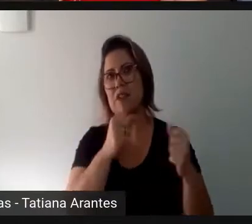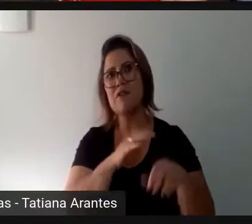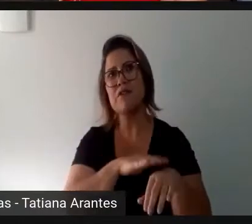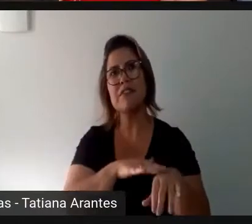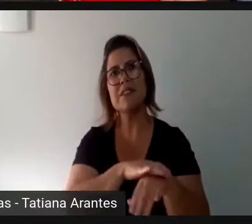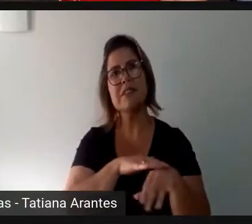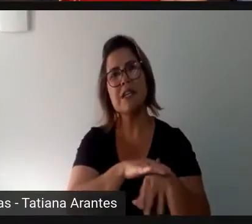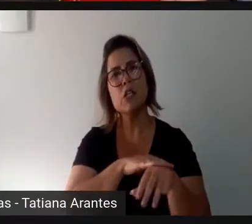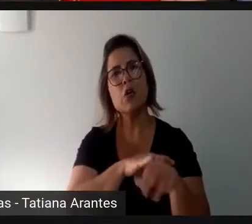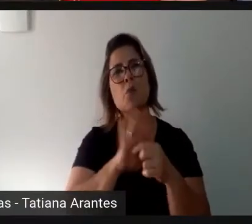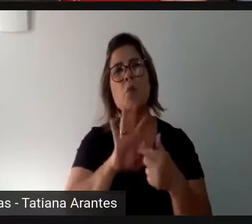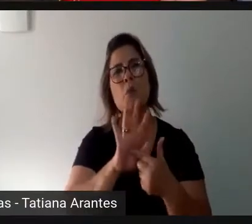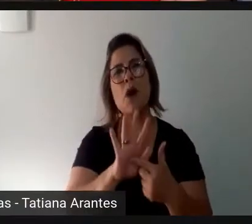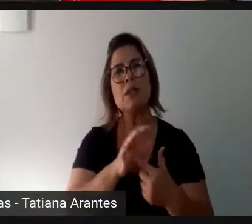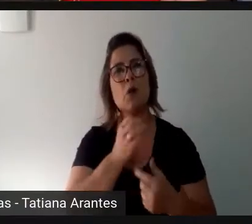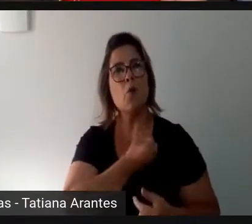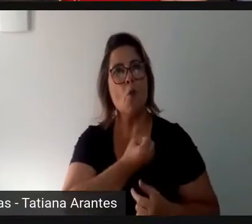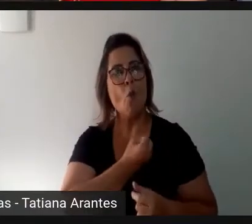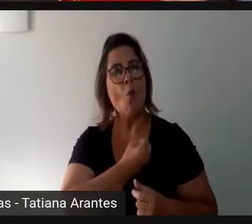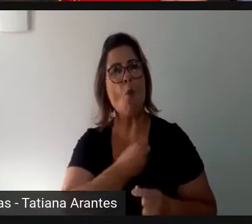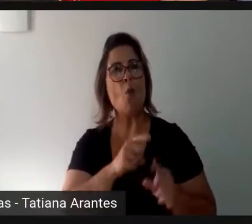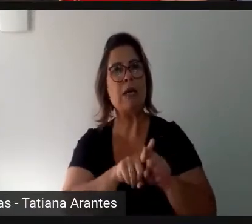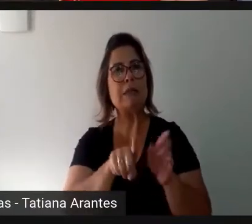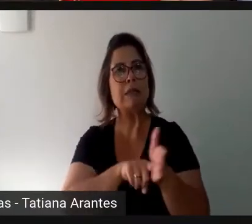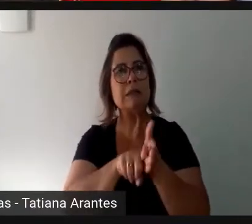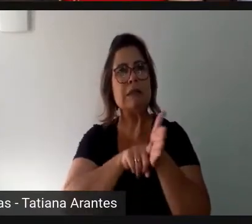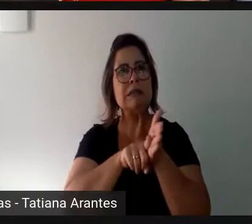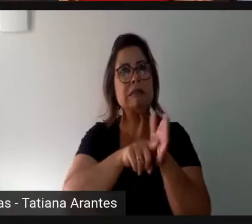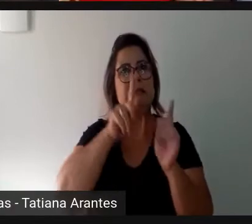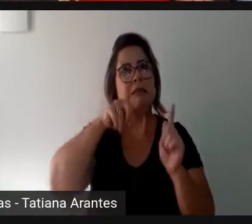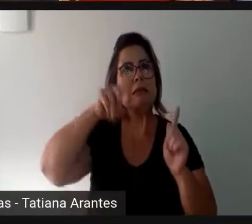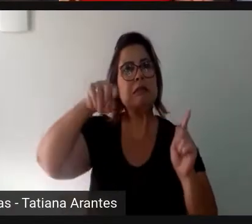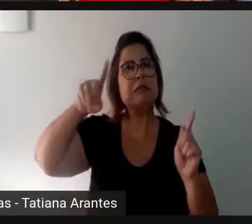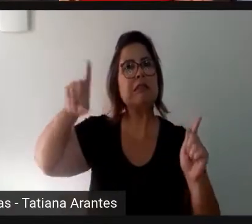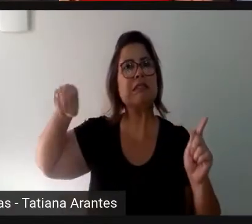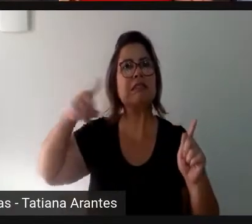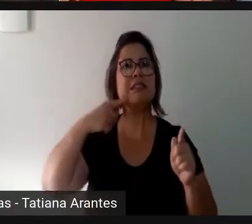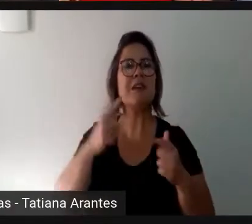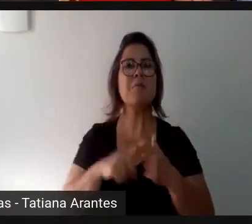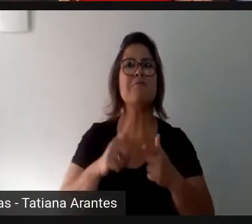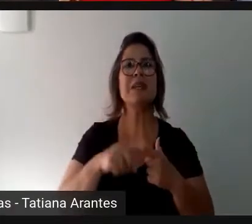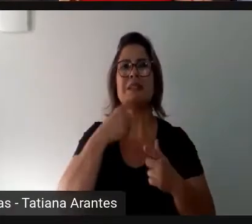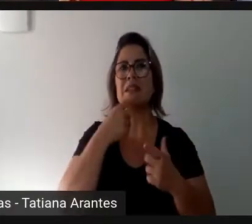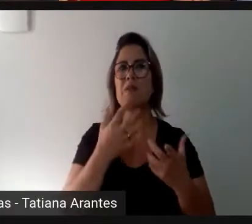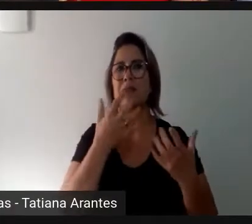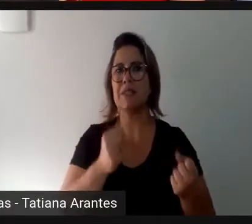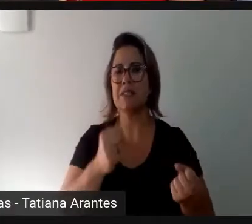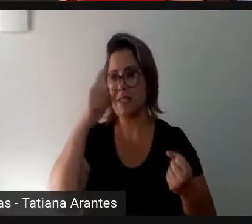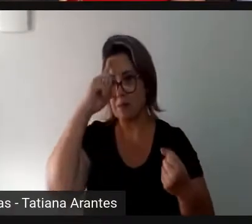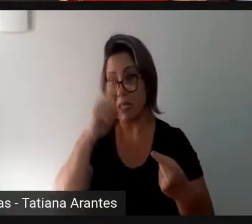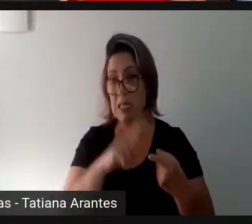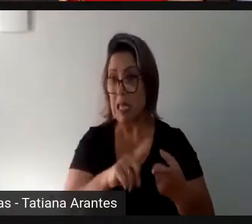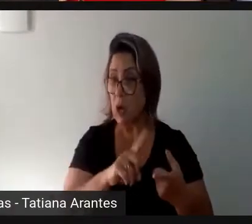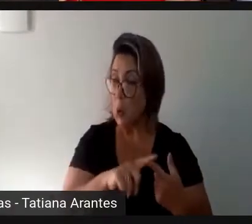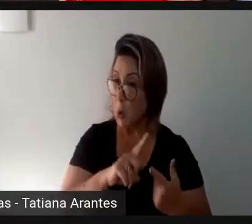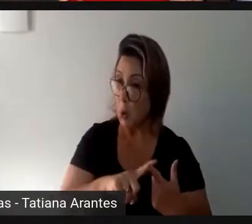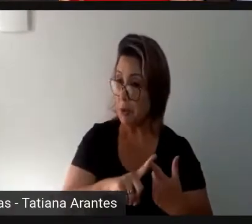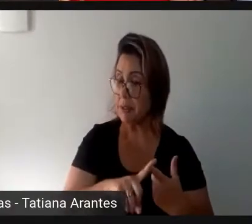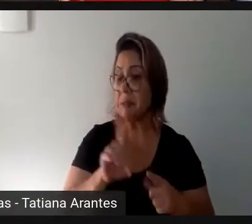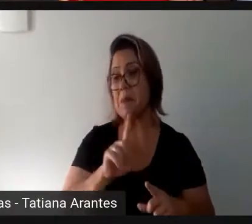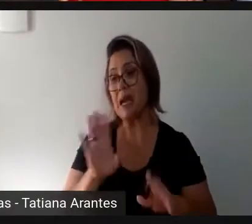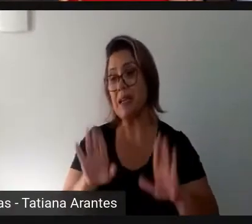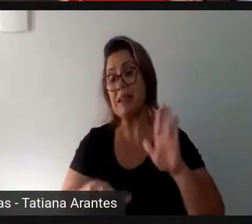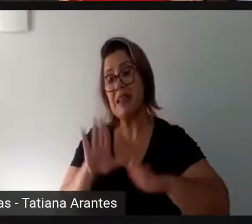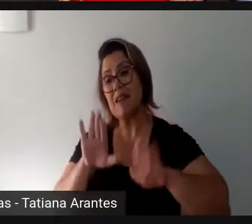traz números que até a gente não pode, talvez a gente não adote a posição dele, mas contribui. Eu acho que é um problema muito